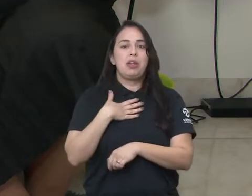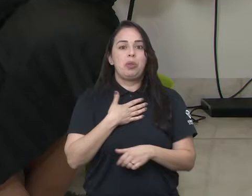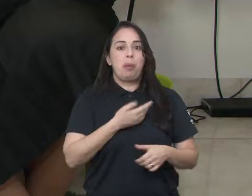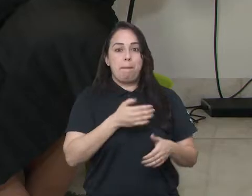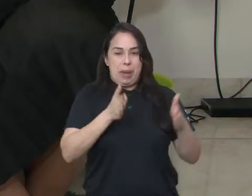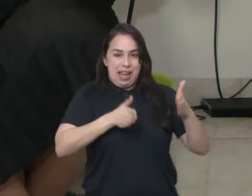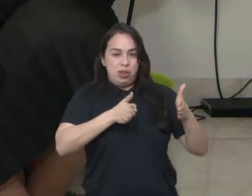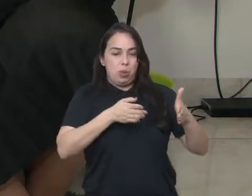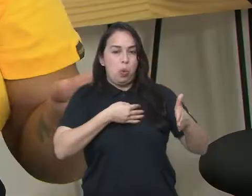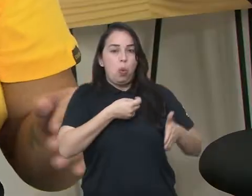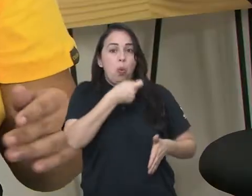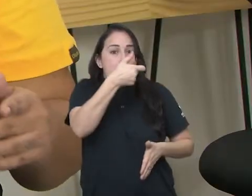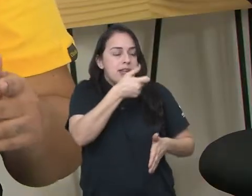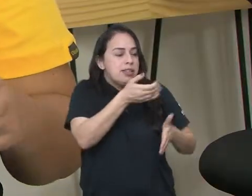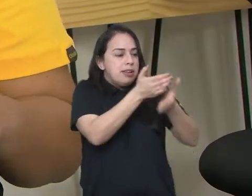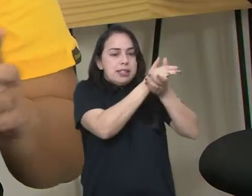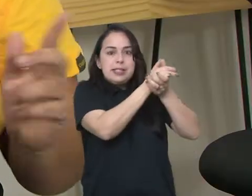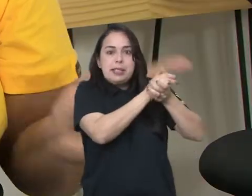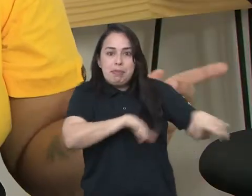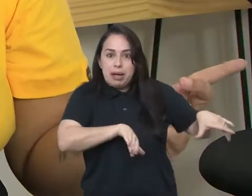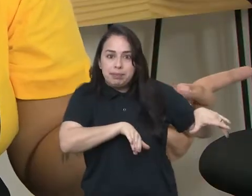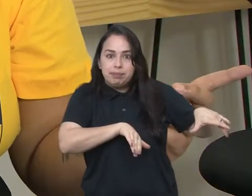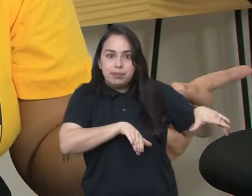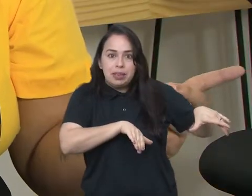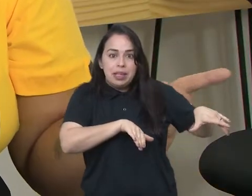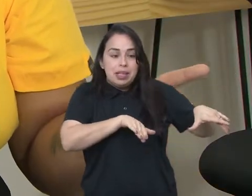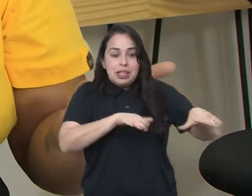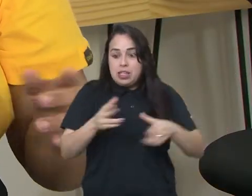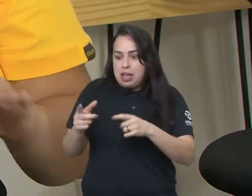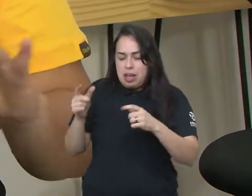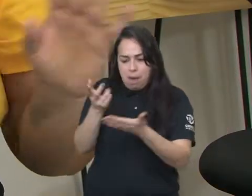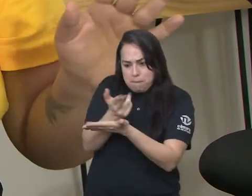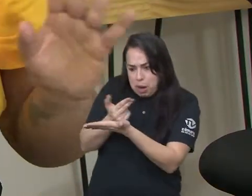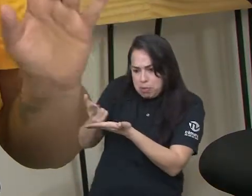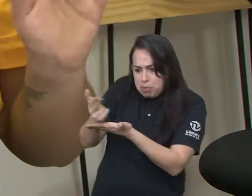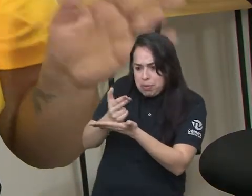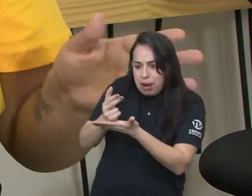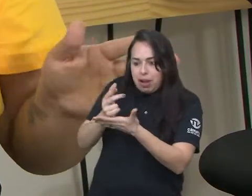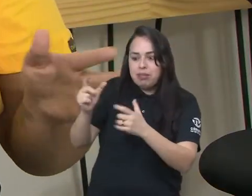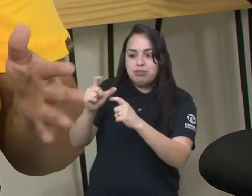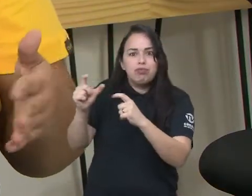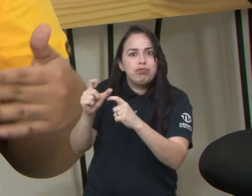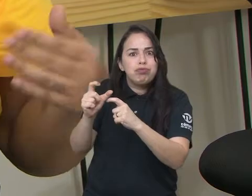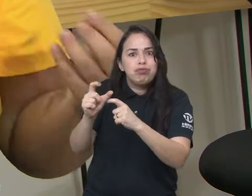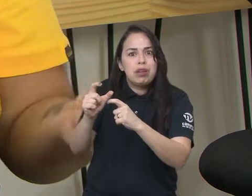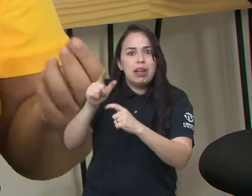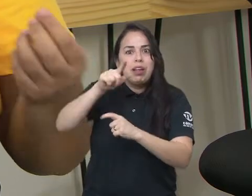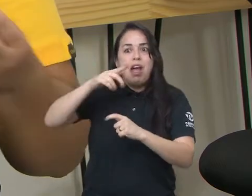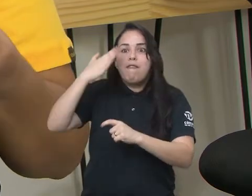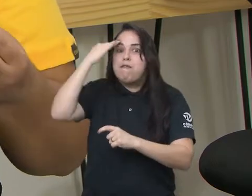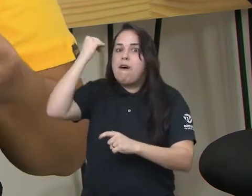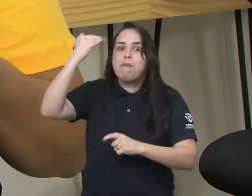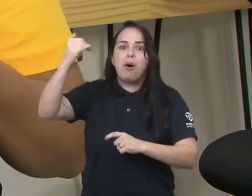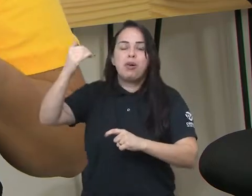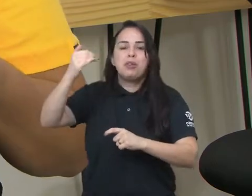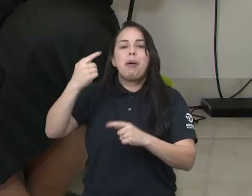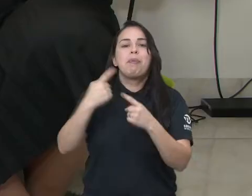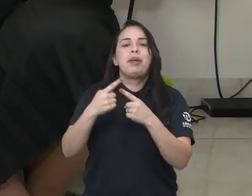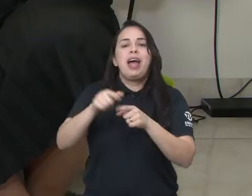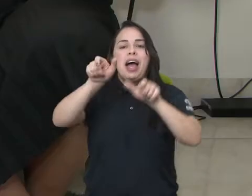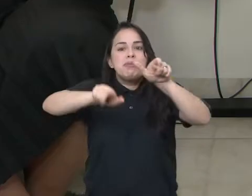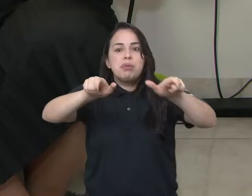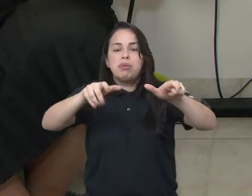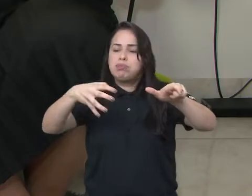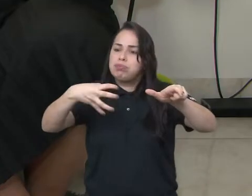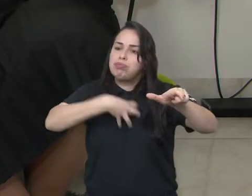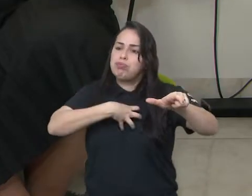visibilidade na rede social é um de quando eu quase terminei com meu marido. Cara, esse fez tanto sucesso, porque tinha tanta gente passando por uma situação